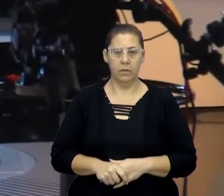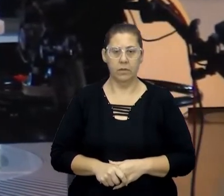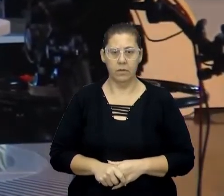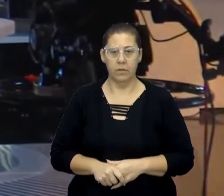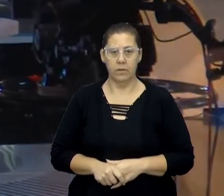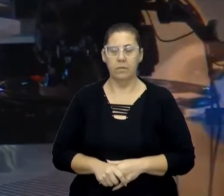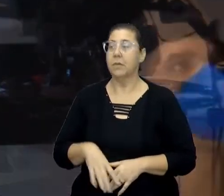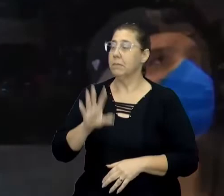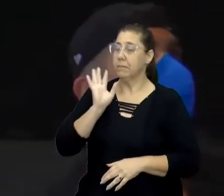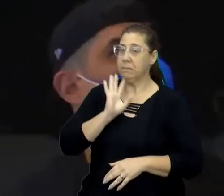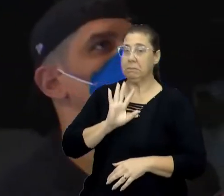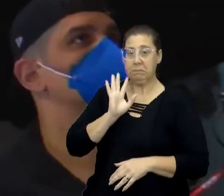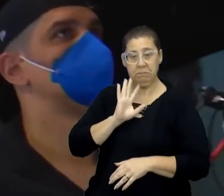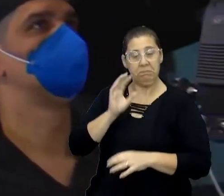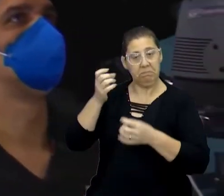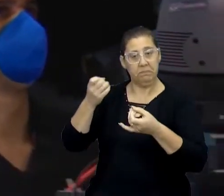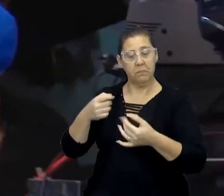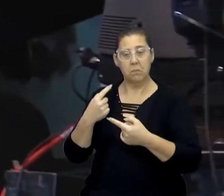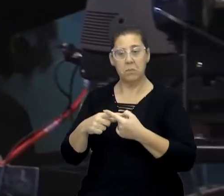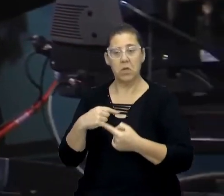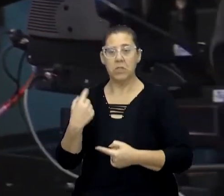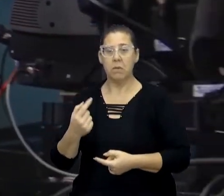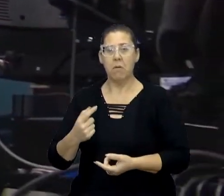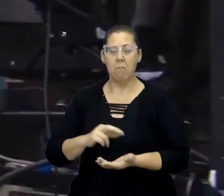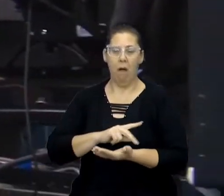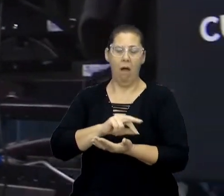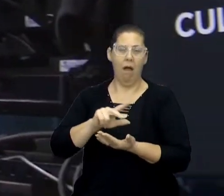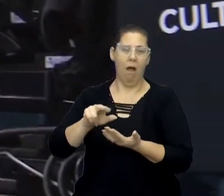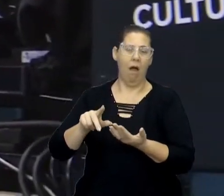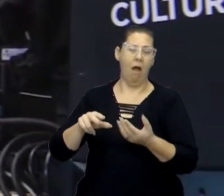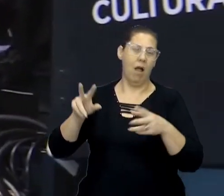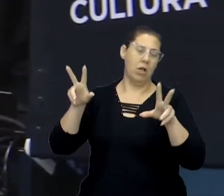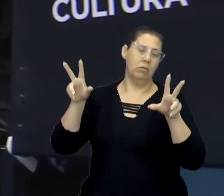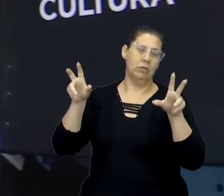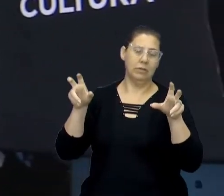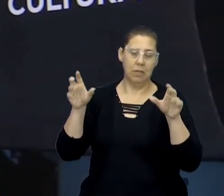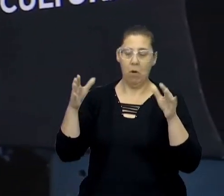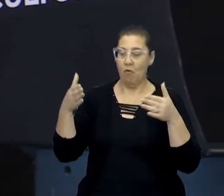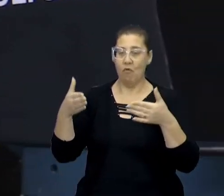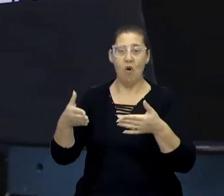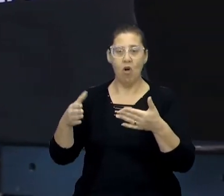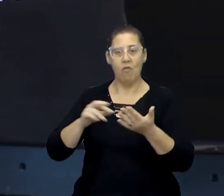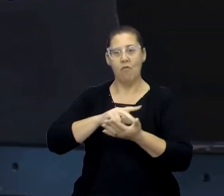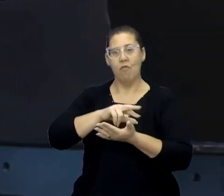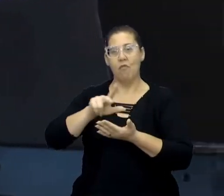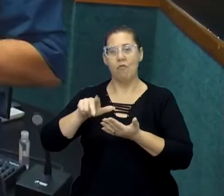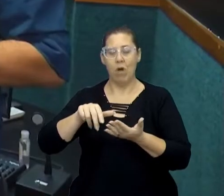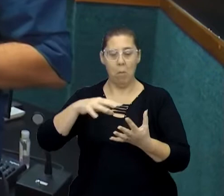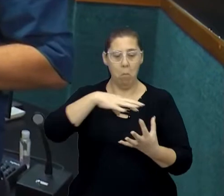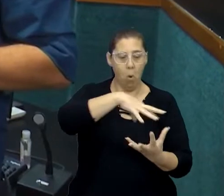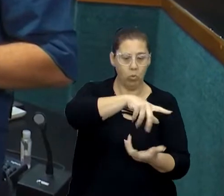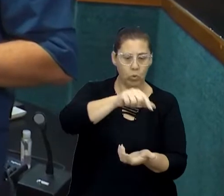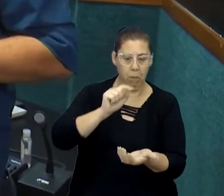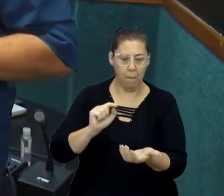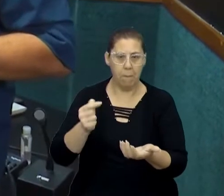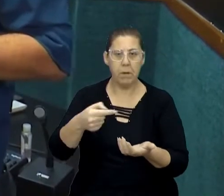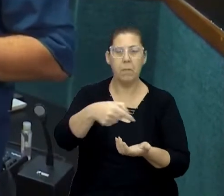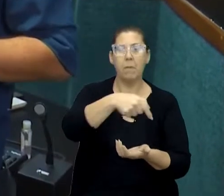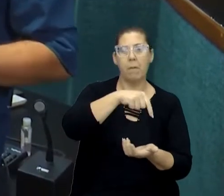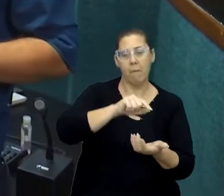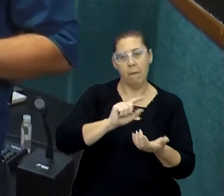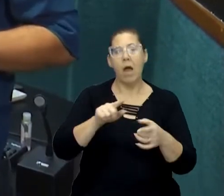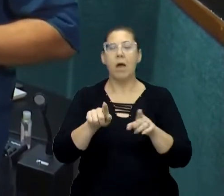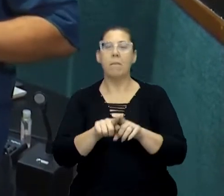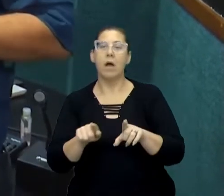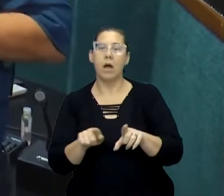É bem bacana falar sobre isso, porque nós temos diversos assuntos pipocando em diversas partes do mundo, assuntos do Oriente Médio,